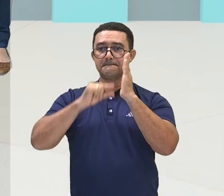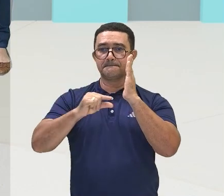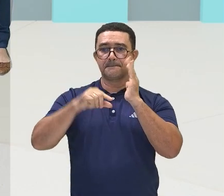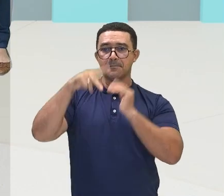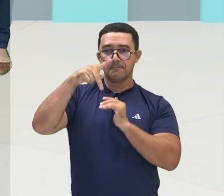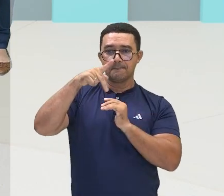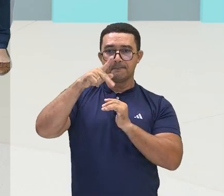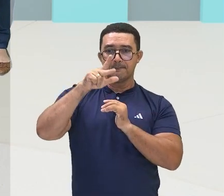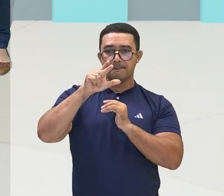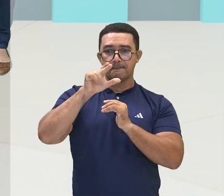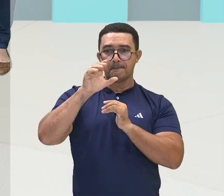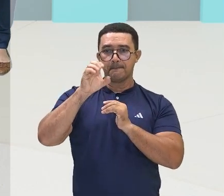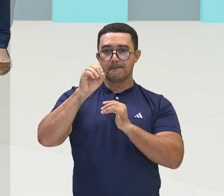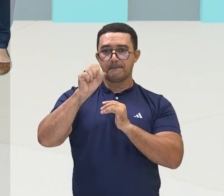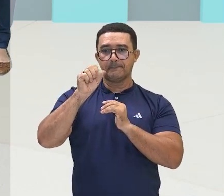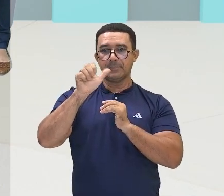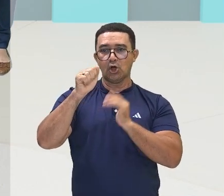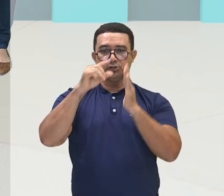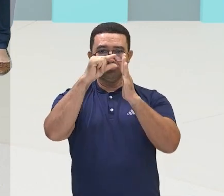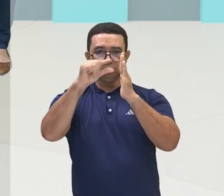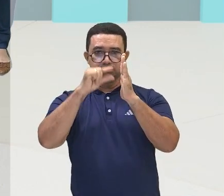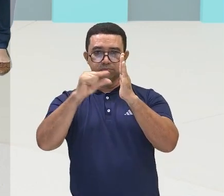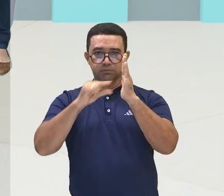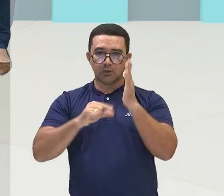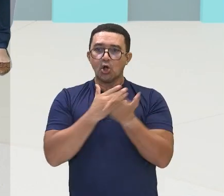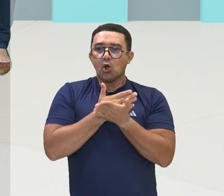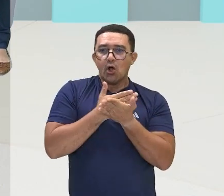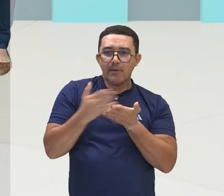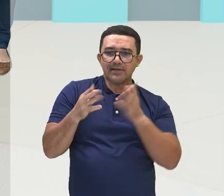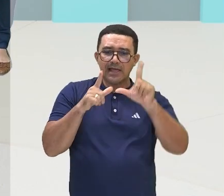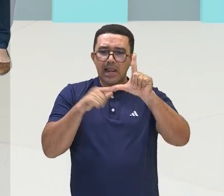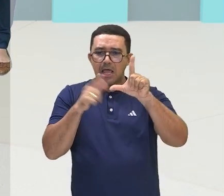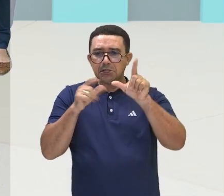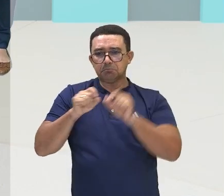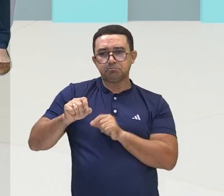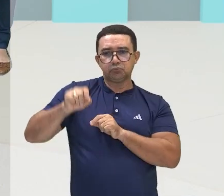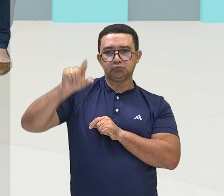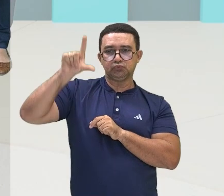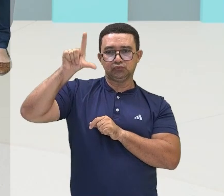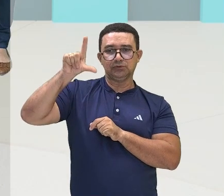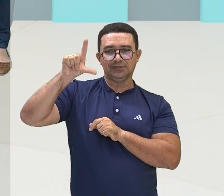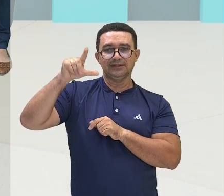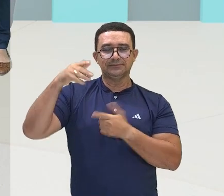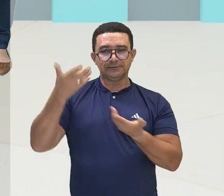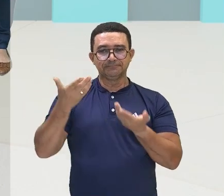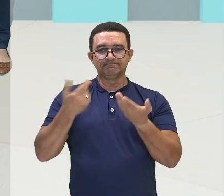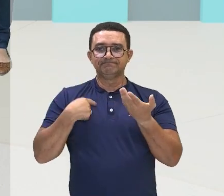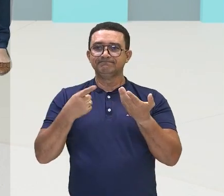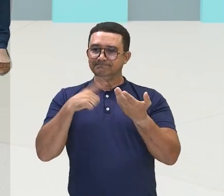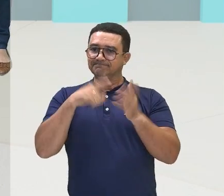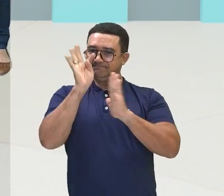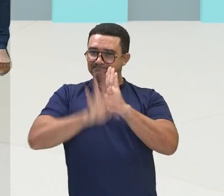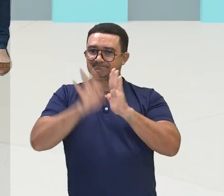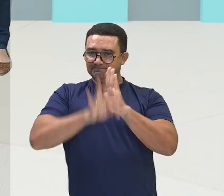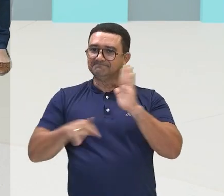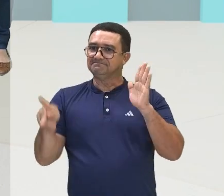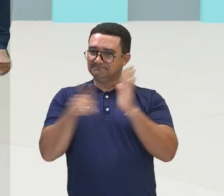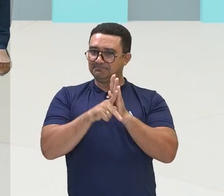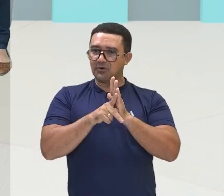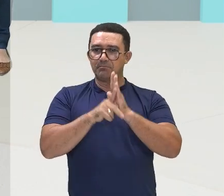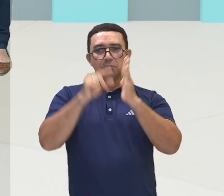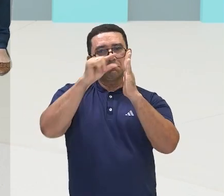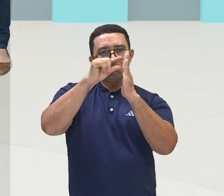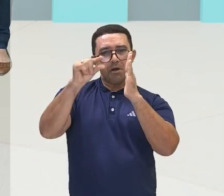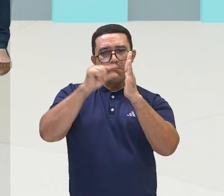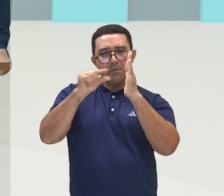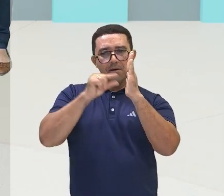significa que você vai ter aquele texto, sabe, que começa lá com a letra maiúscula, você até dá 2 dedos de margem, né? Então, vai até o final da linha. Esse